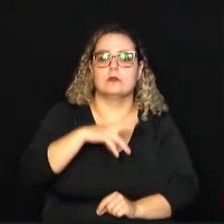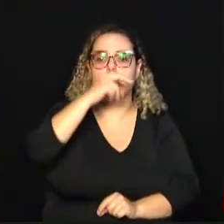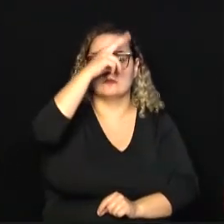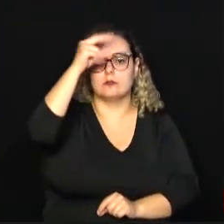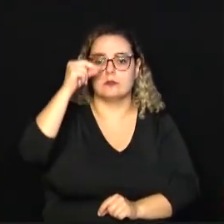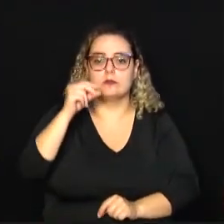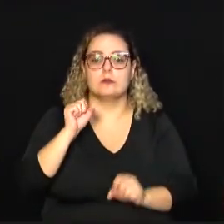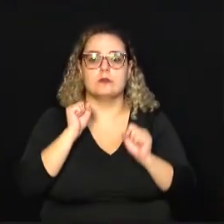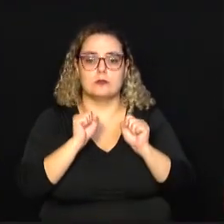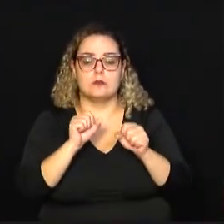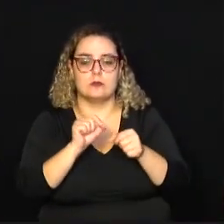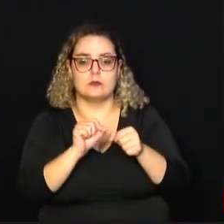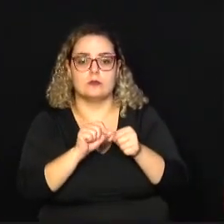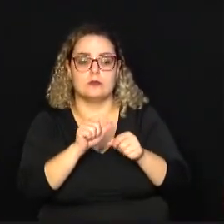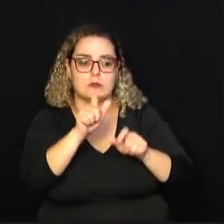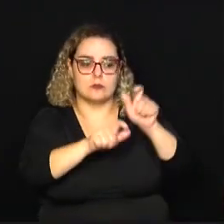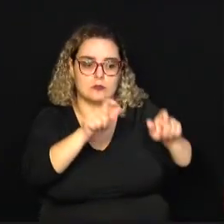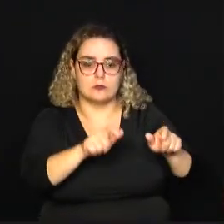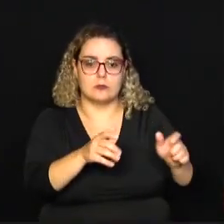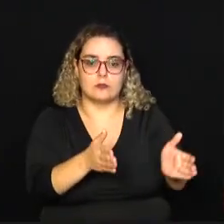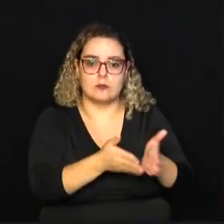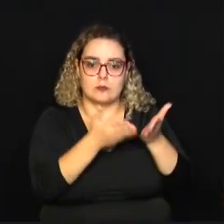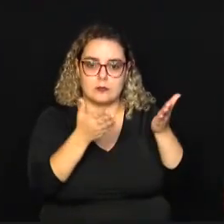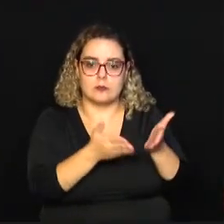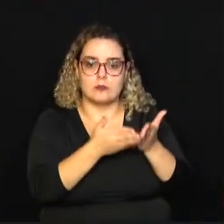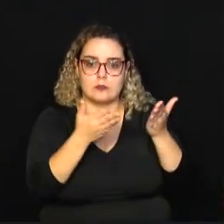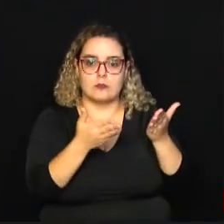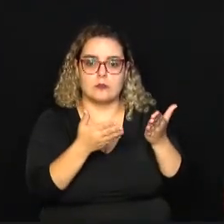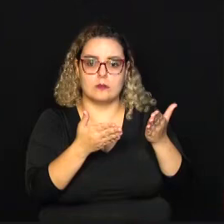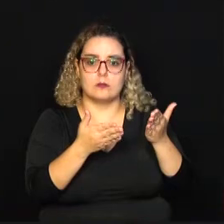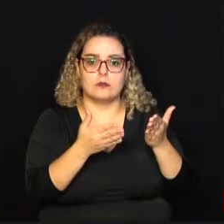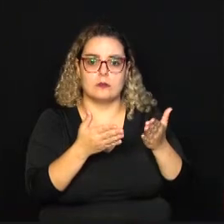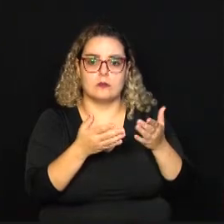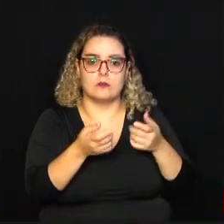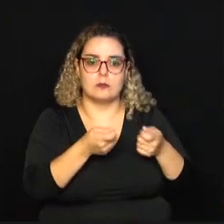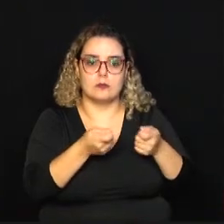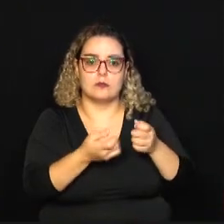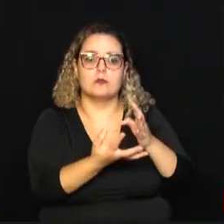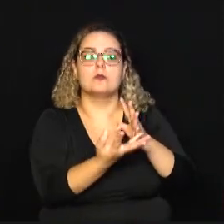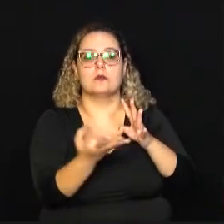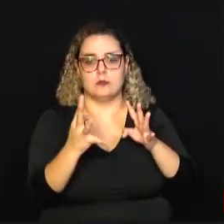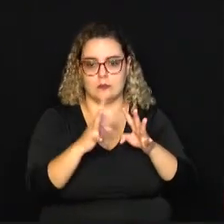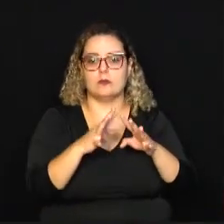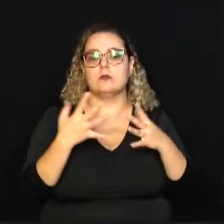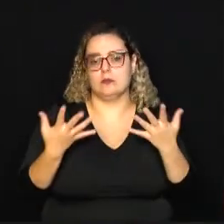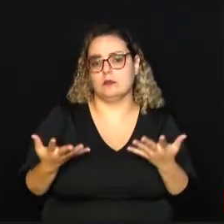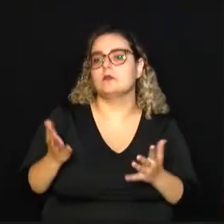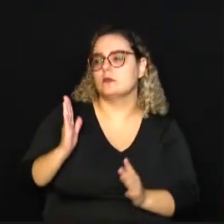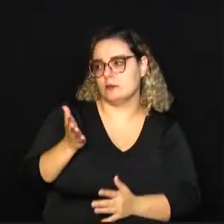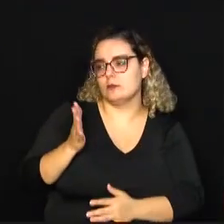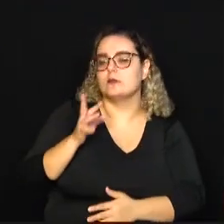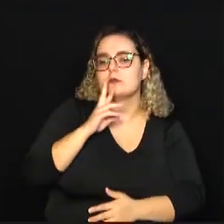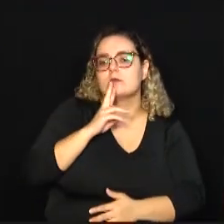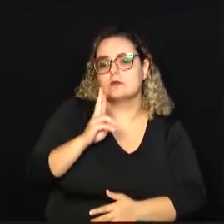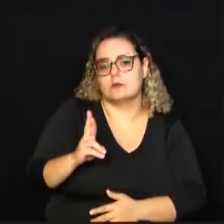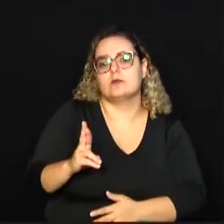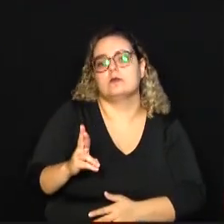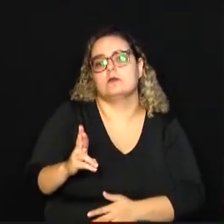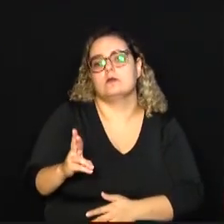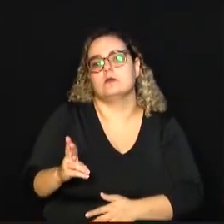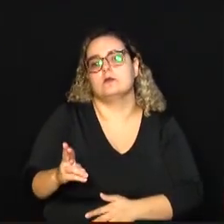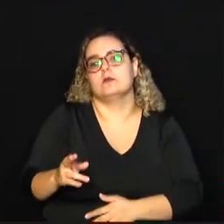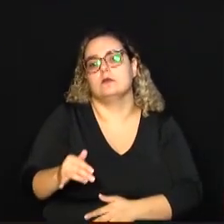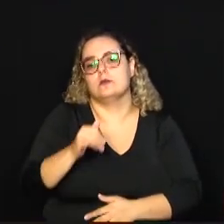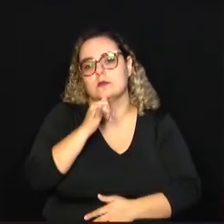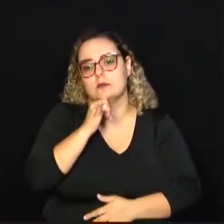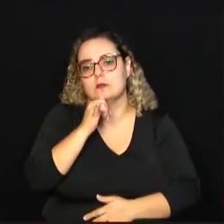mais vulnerável e viabilizar o isolamento. Acho que isso o Pedro já respondeu, né? Inclusive, ele trouxe aí o exemplo de um estado que